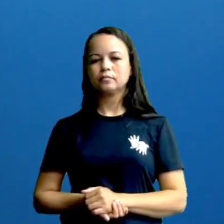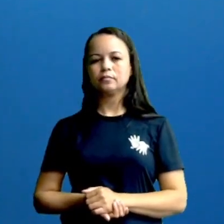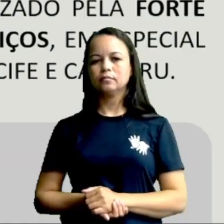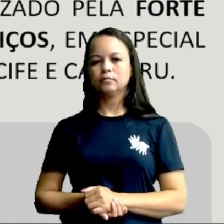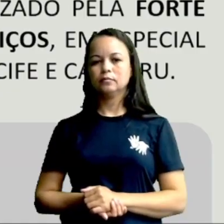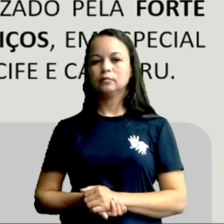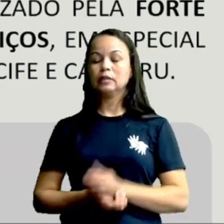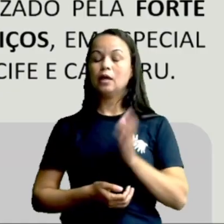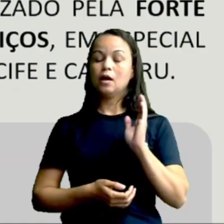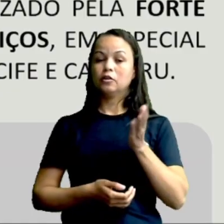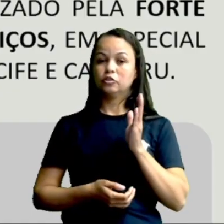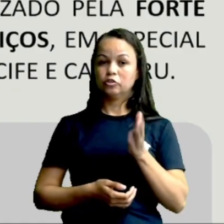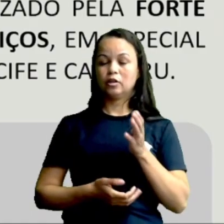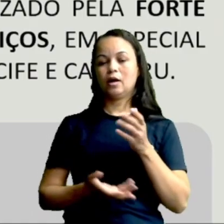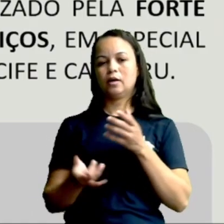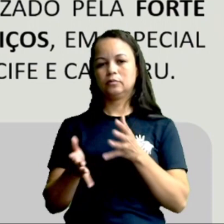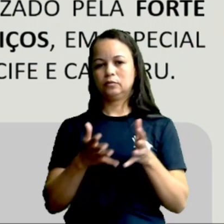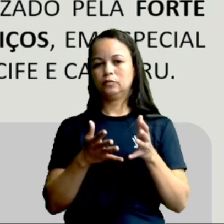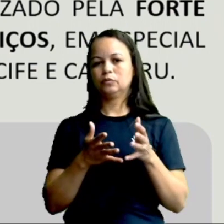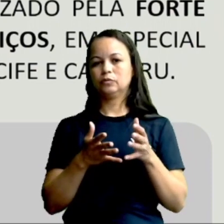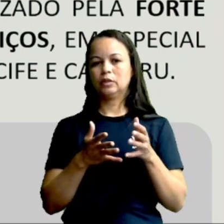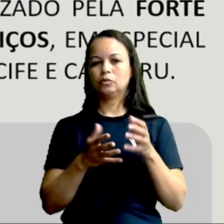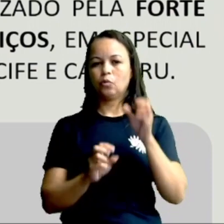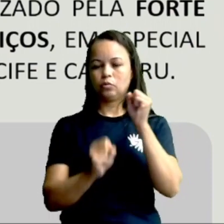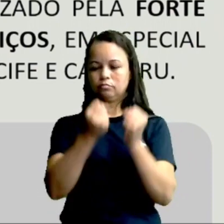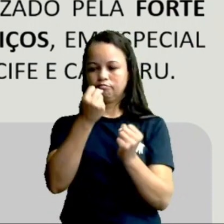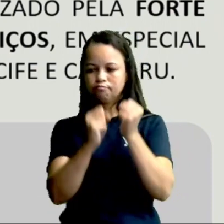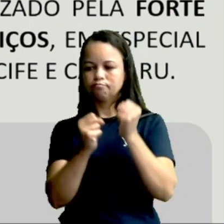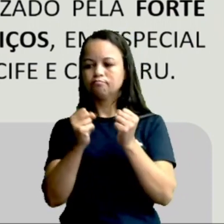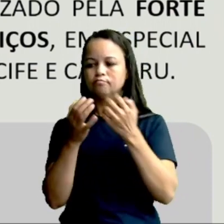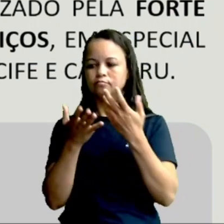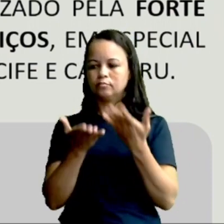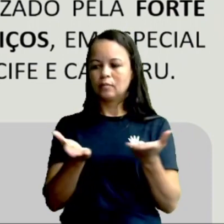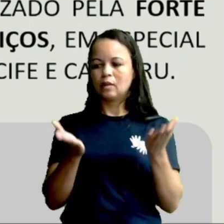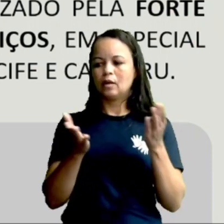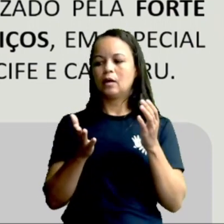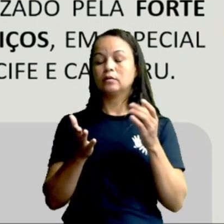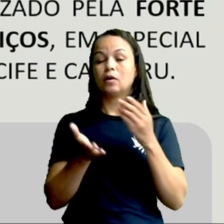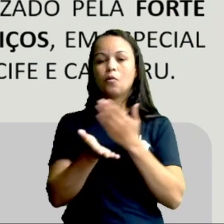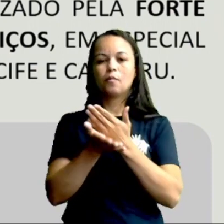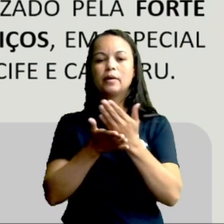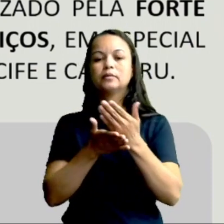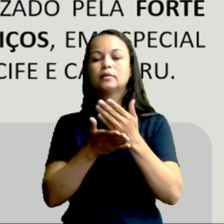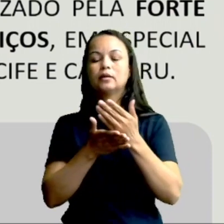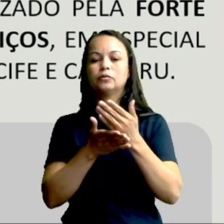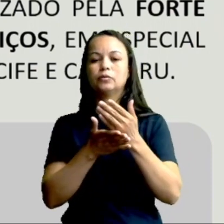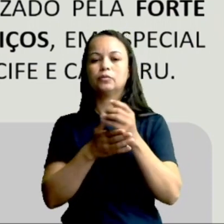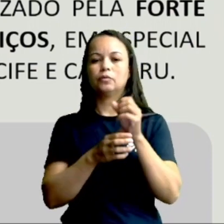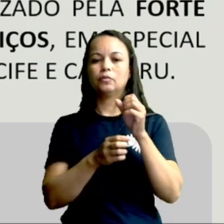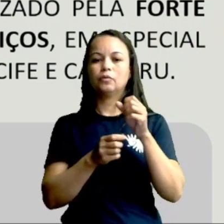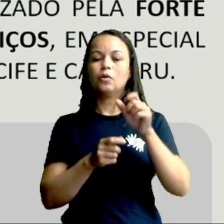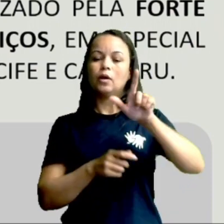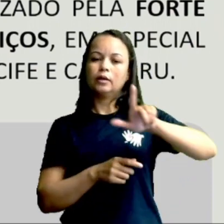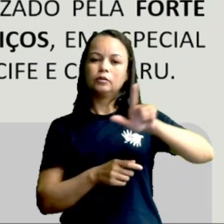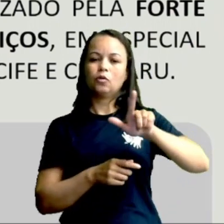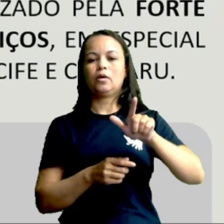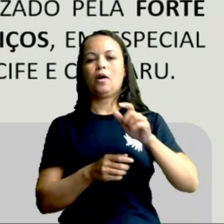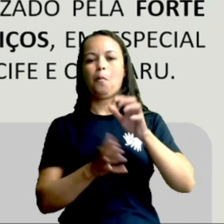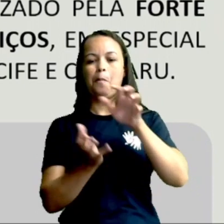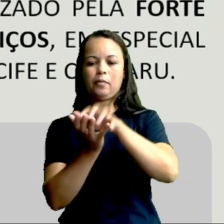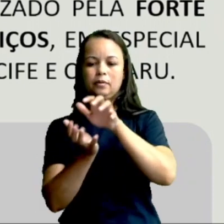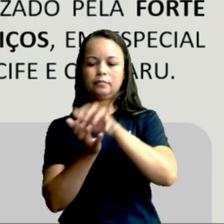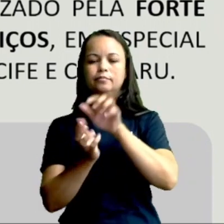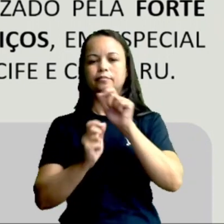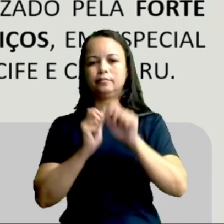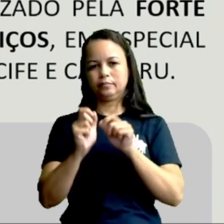Bom, já no setor secundário, a maior parte das indústrias está localizada no litoral pernambucano. Na zona da